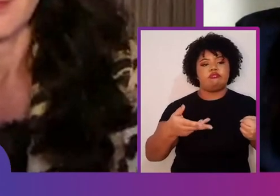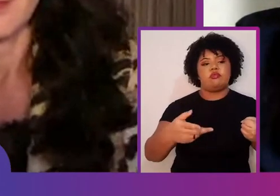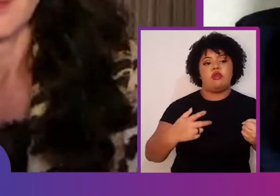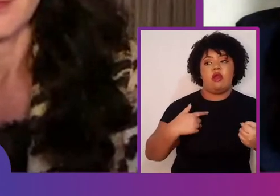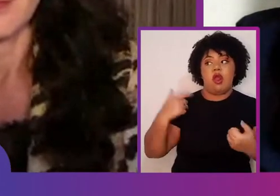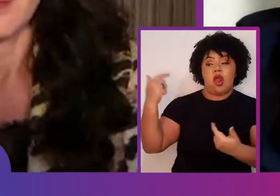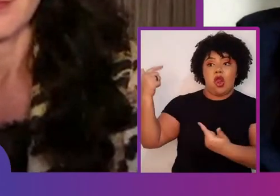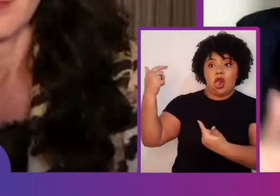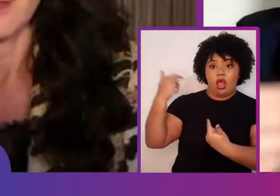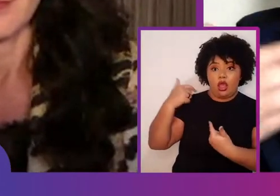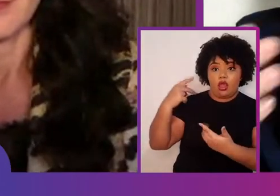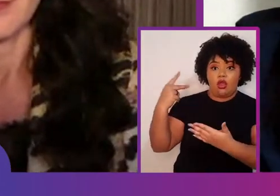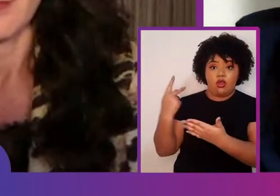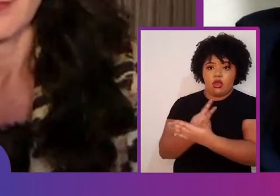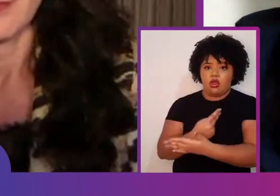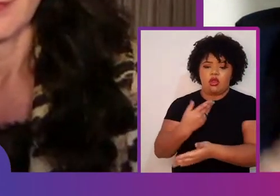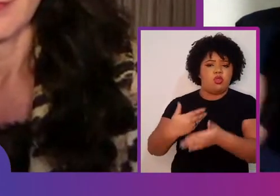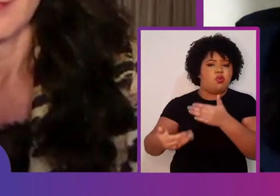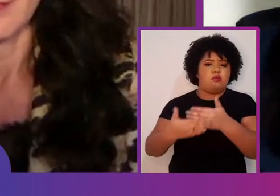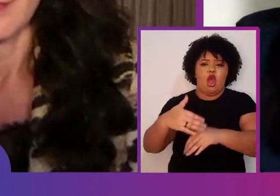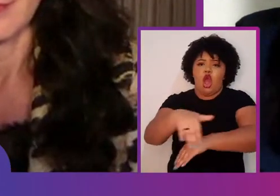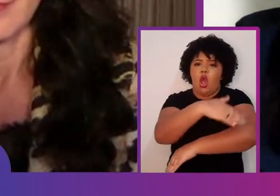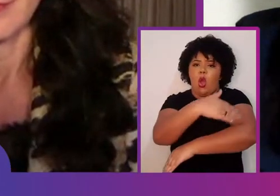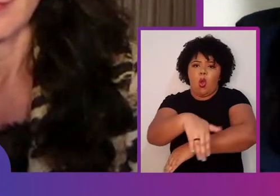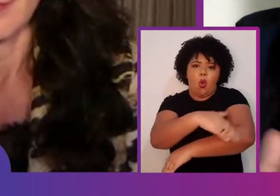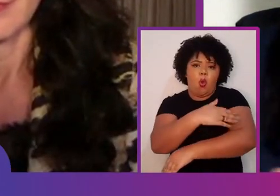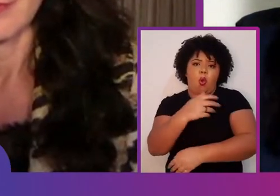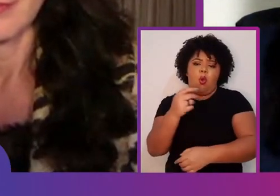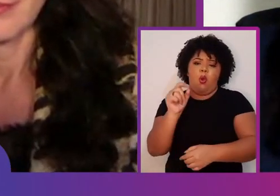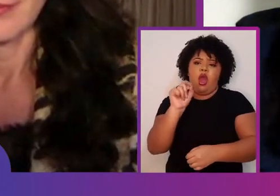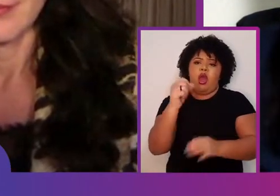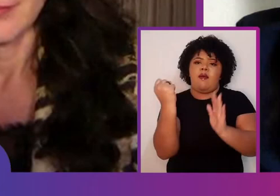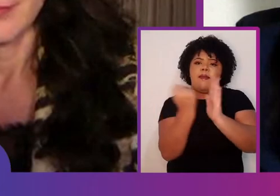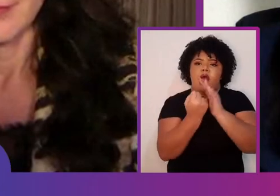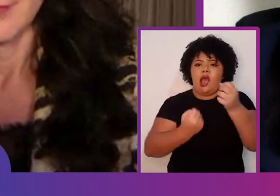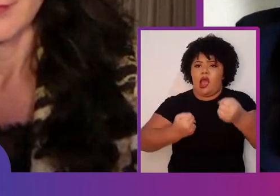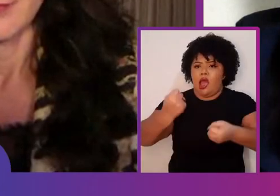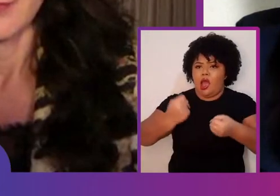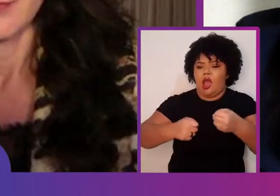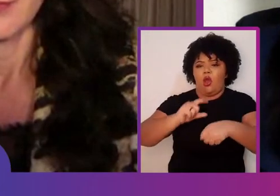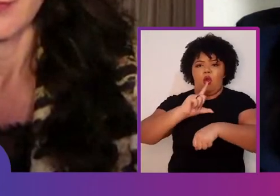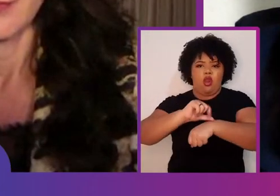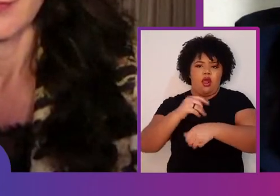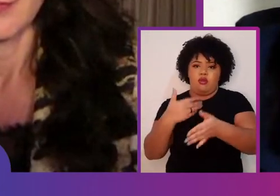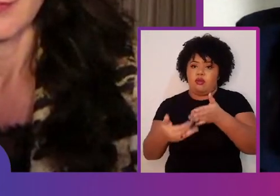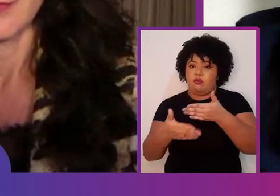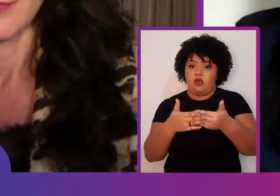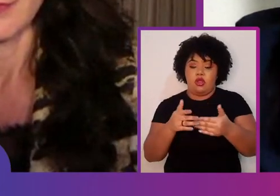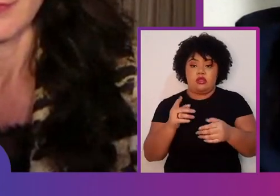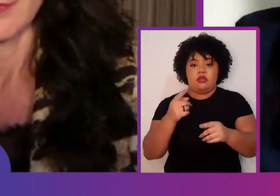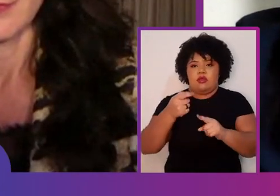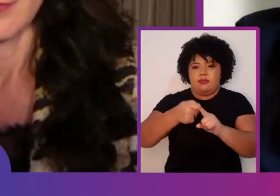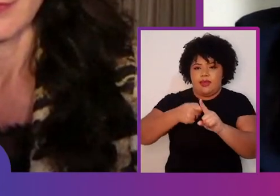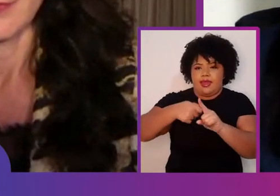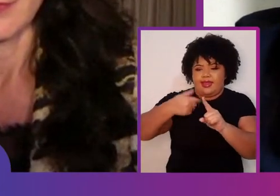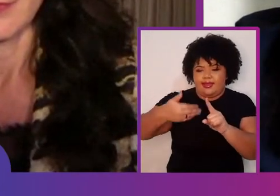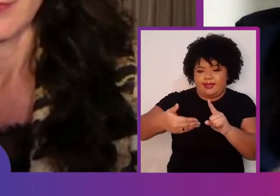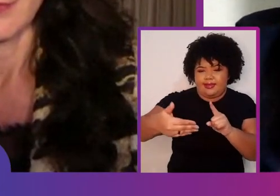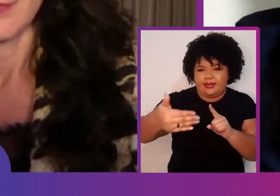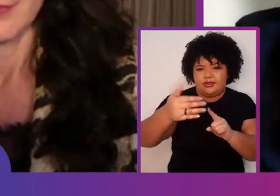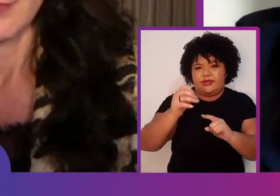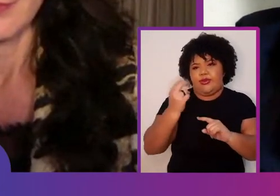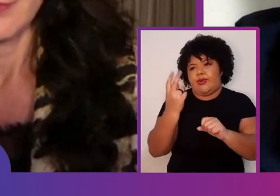independentemente de qual rua, qual carro, qual horário do dia que isso aconteceu, você vai passar em uns meses, quem sabe até alguns